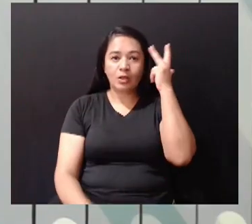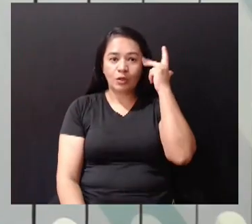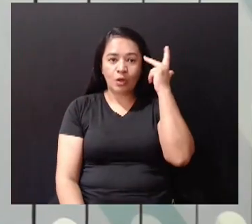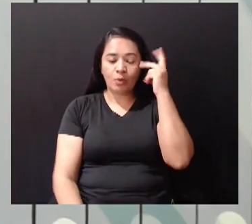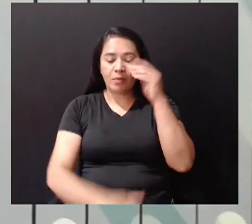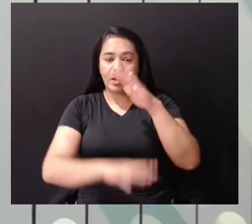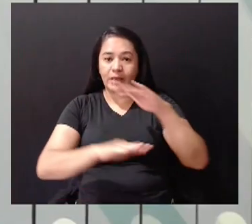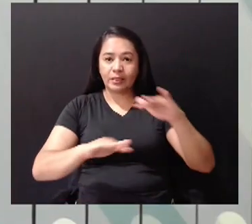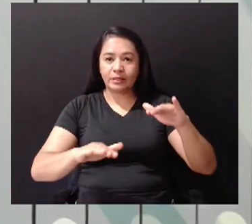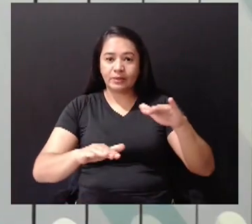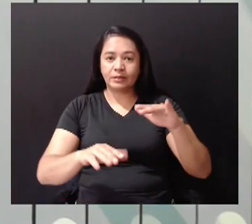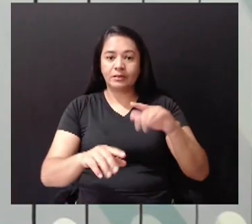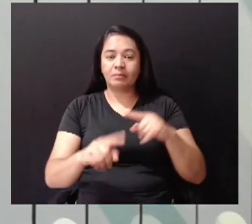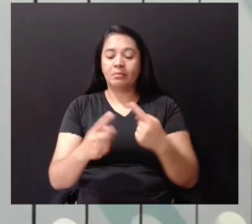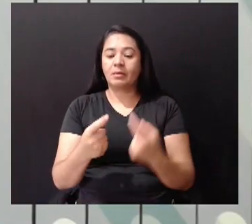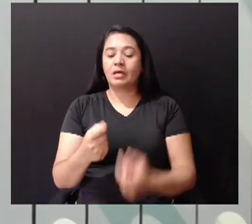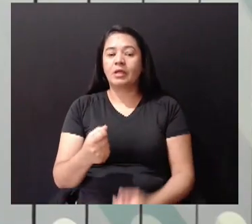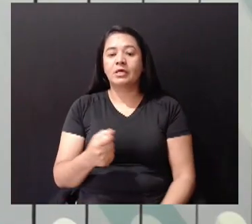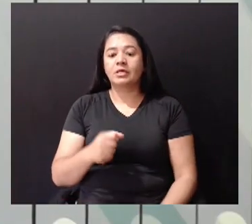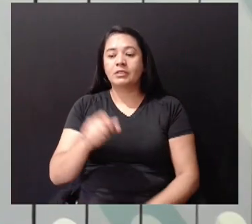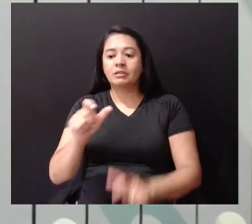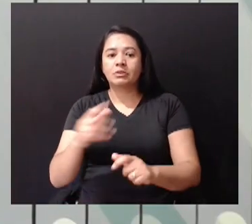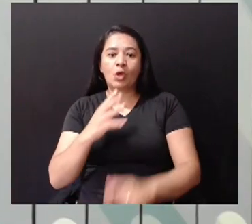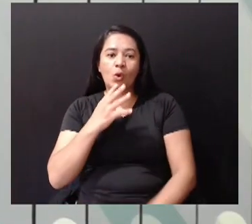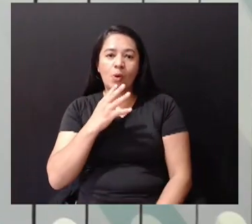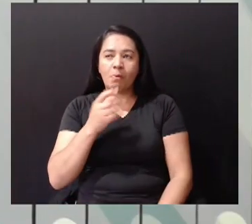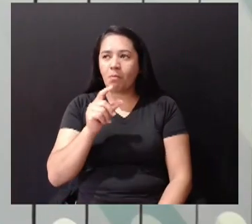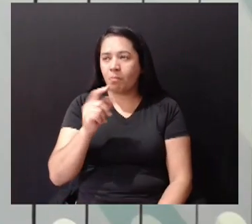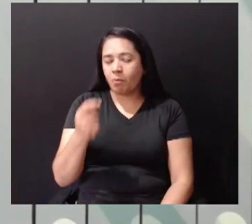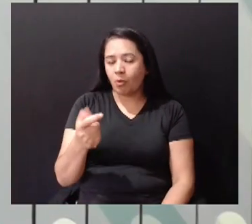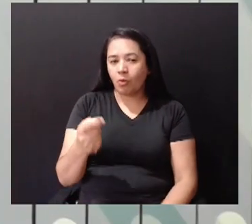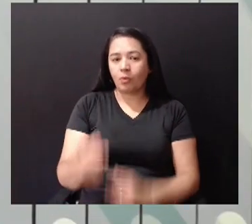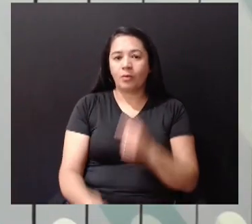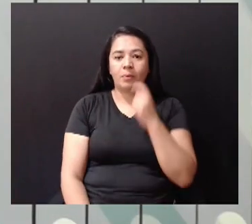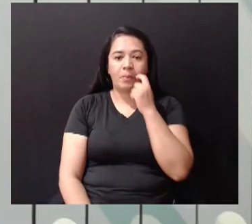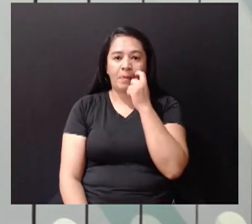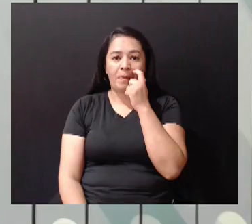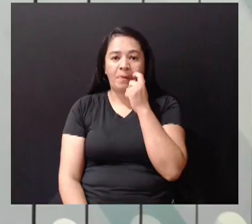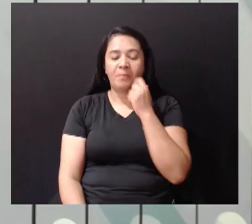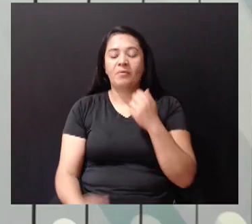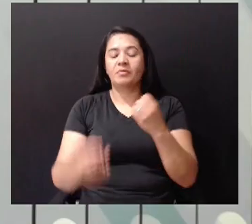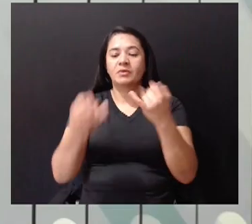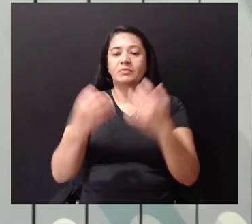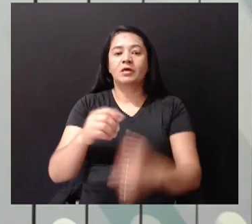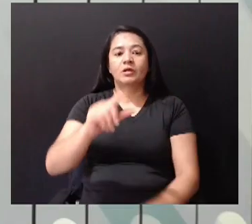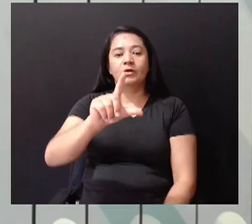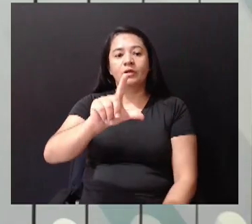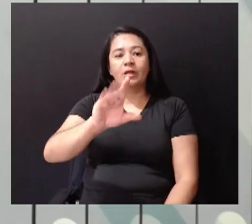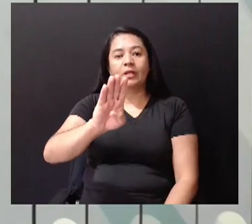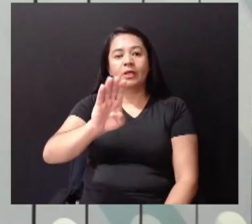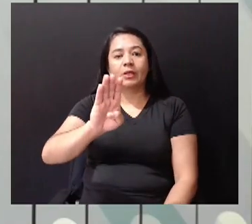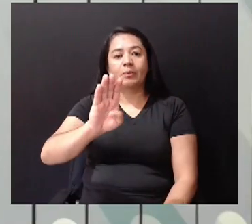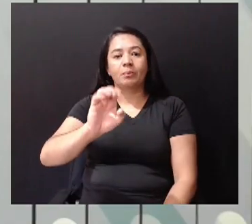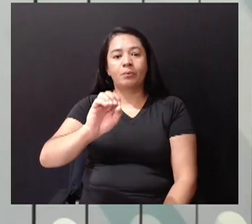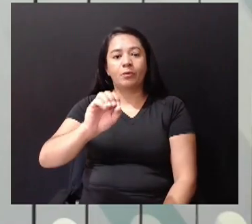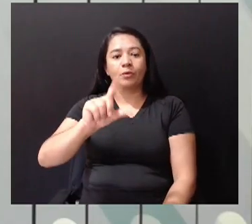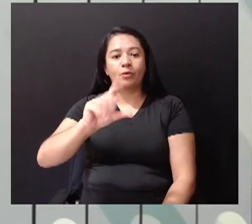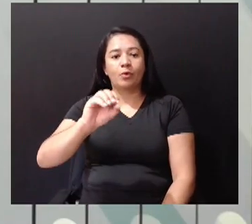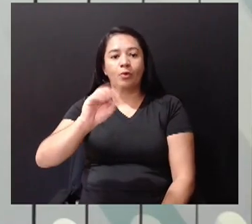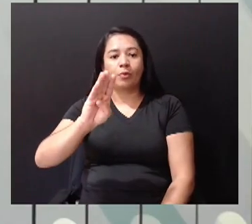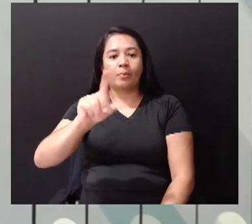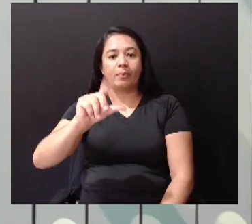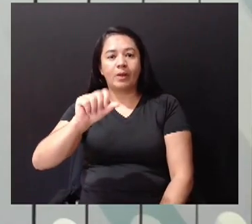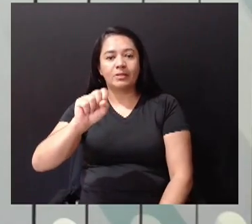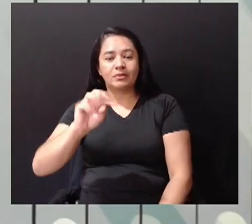pouco conhecido. Vamos falar sobre o meduloblastoma. E para conversar sobre a importância do Setembro Dourado e